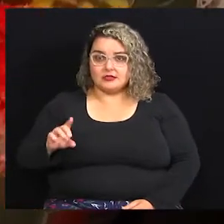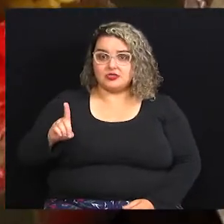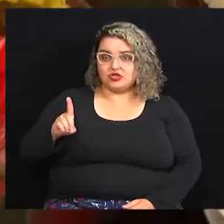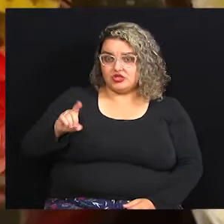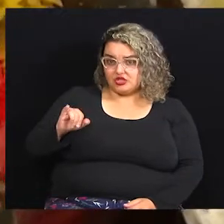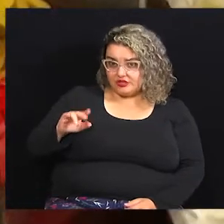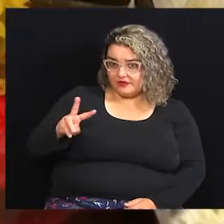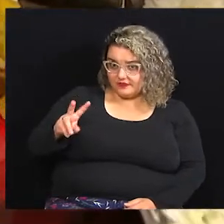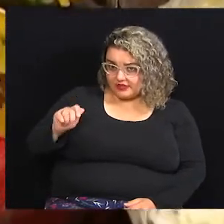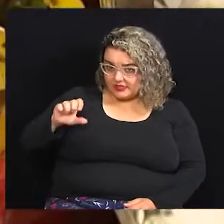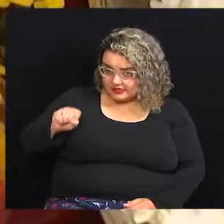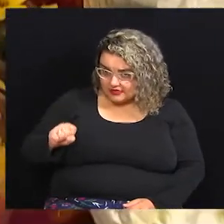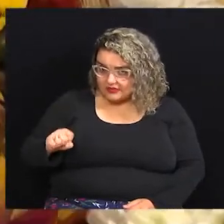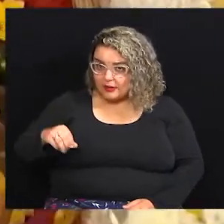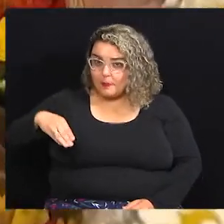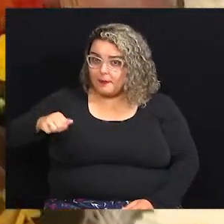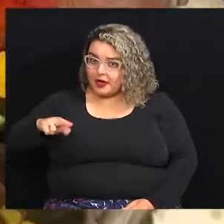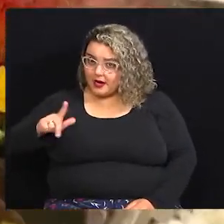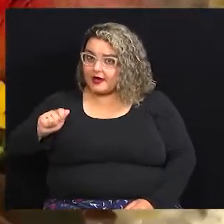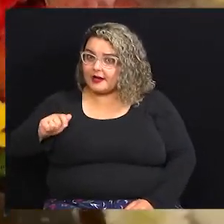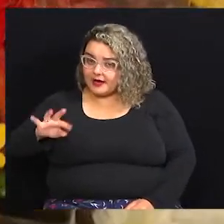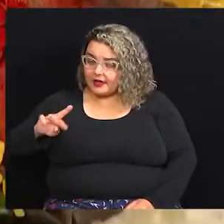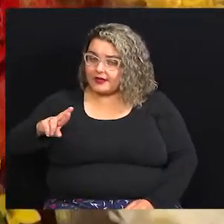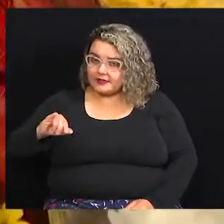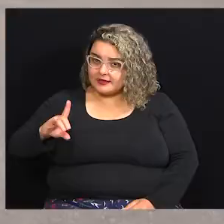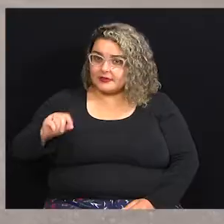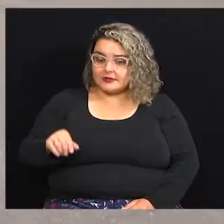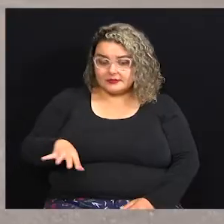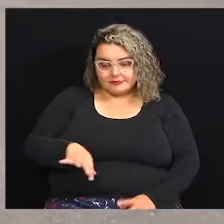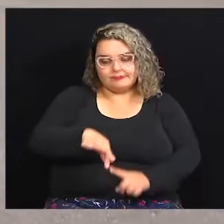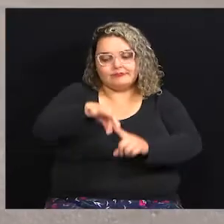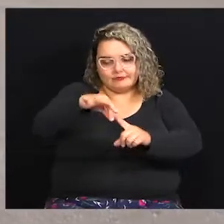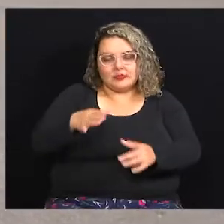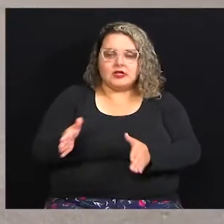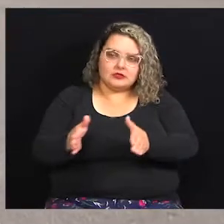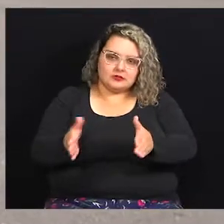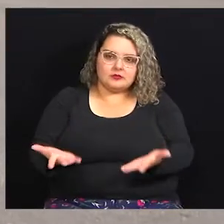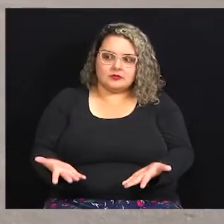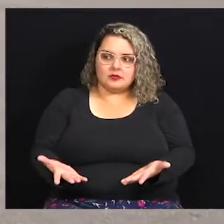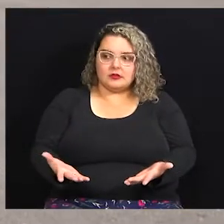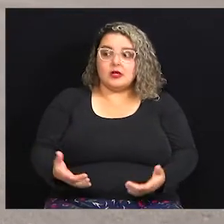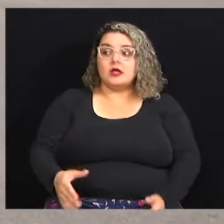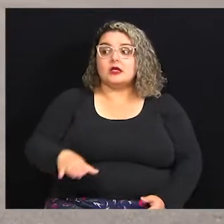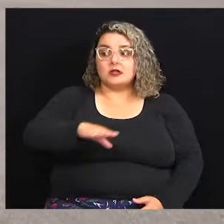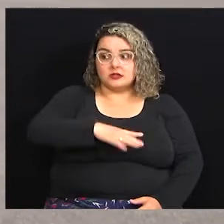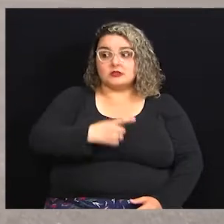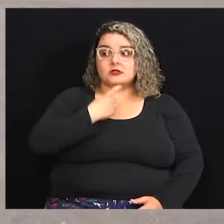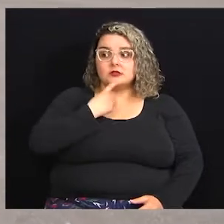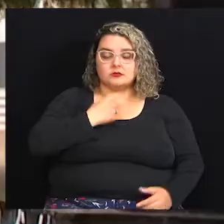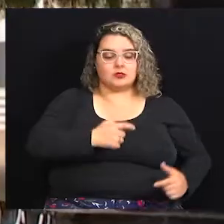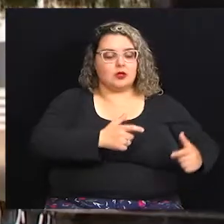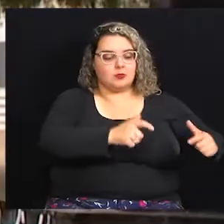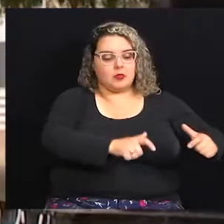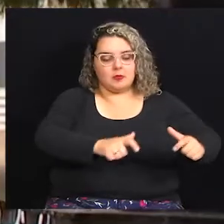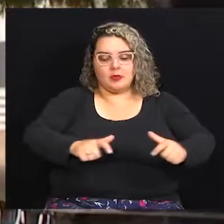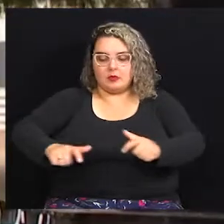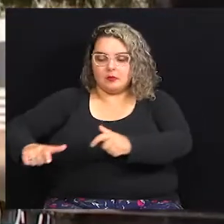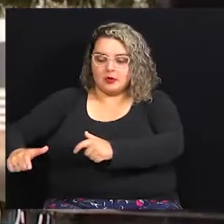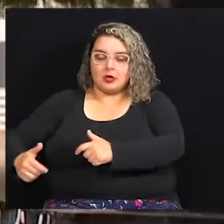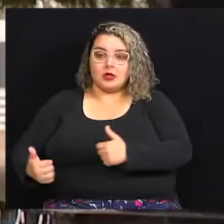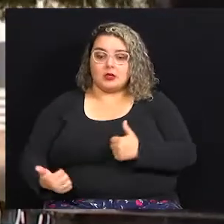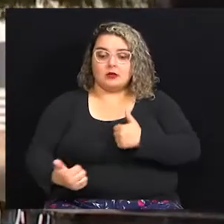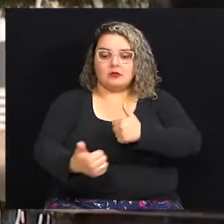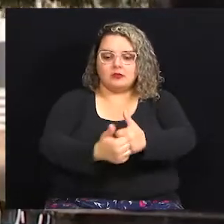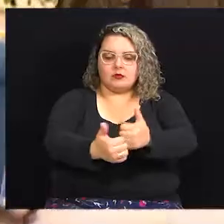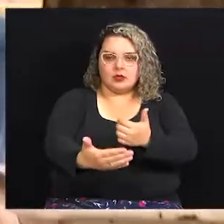kalanchoes são as mais preferidas Neste período em Campinas os boxes que ficam em frente ao cemitério da